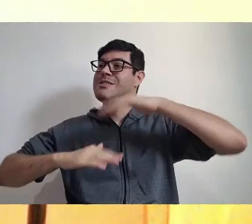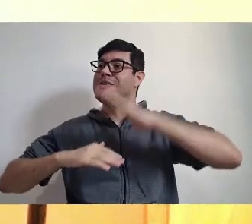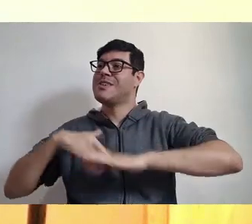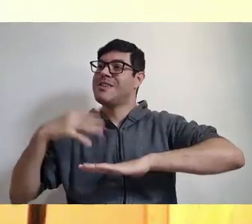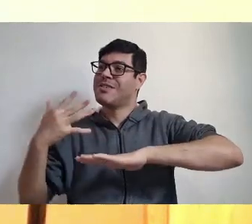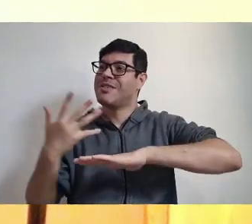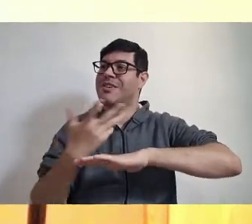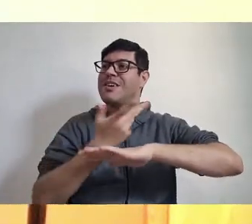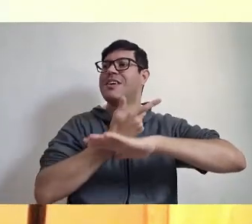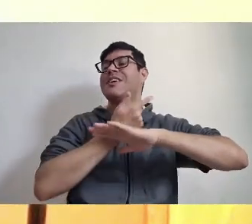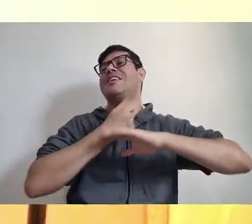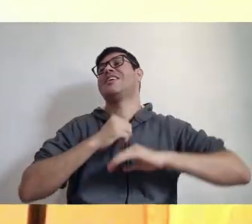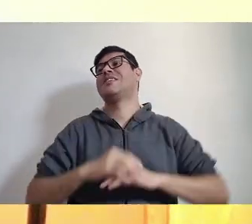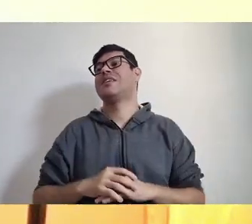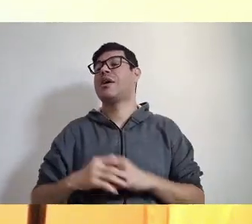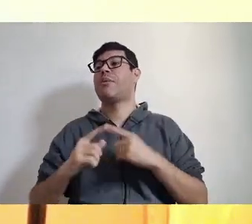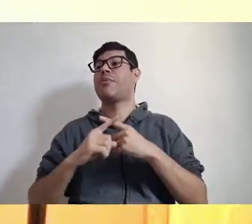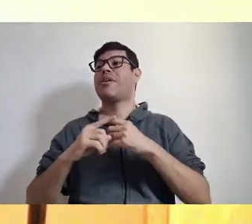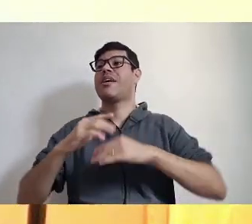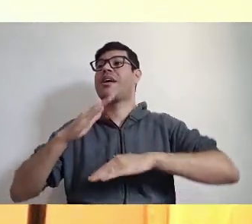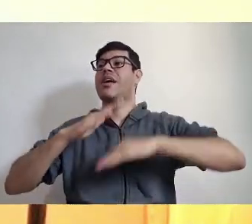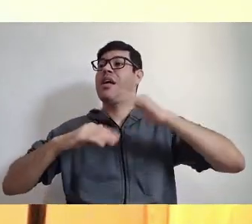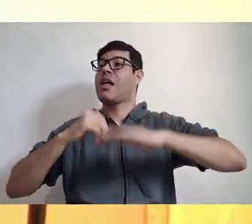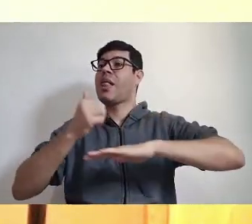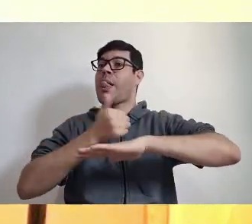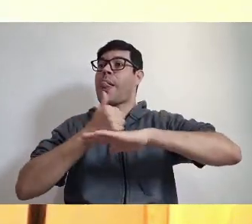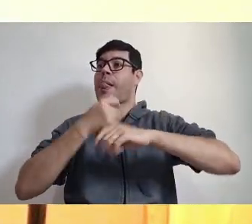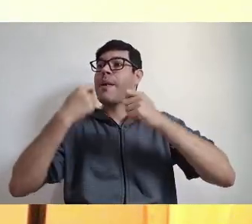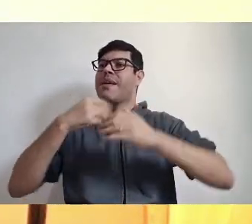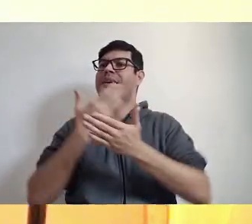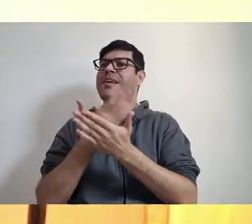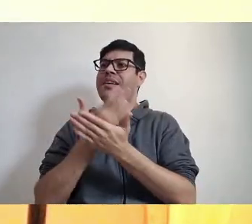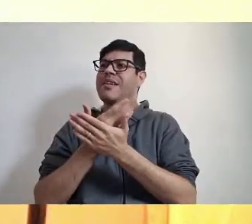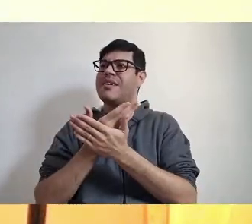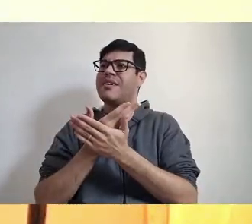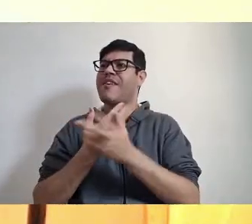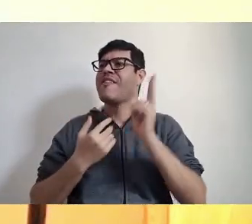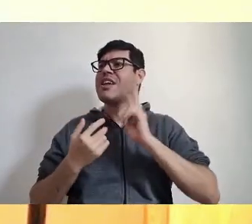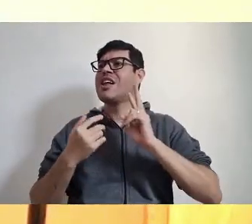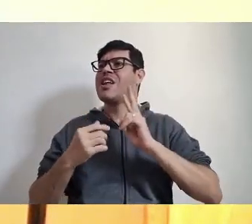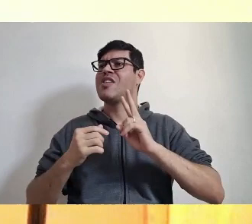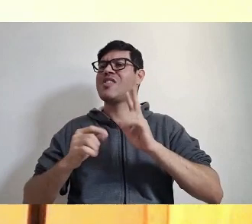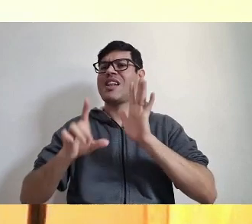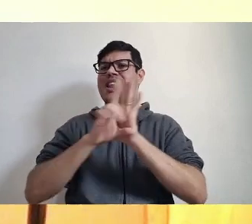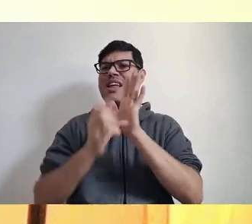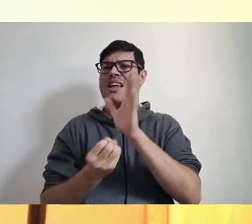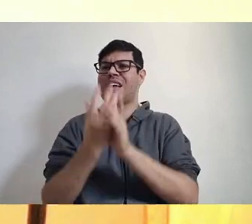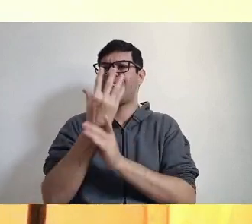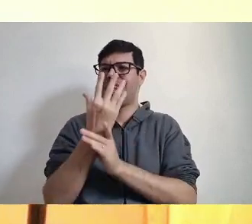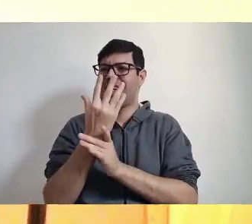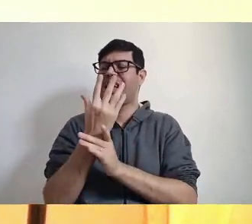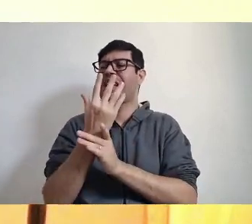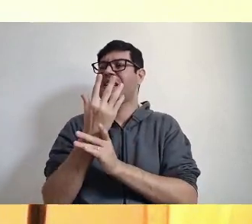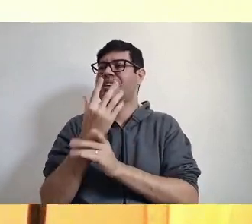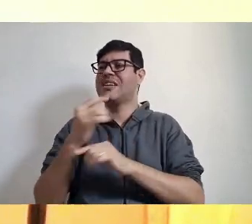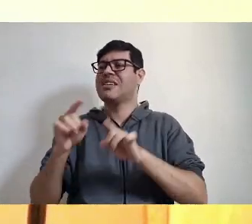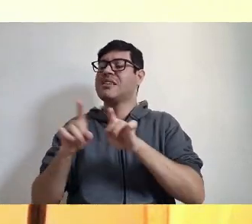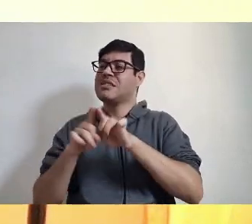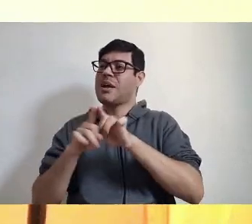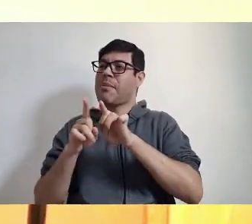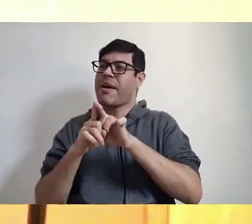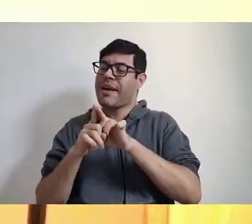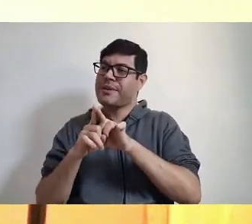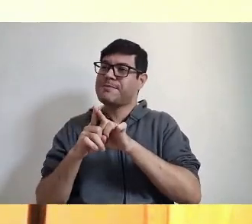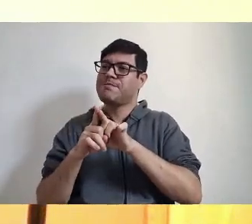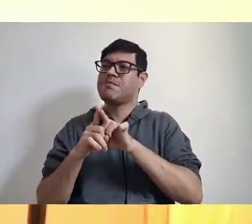fala, cada profissão, a pessoa estuda para fazer aquilo. Agora, vereador para fazer leis, para fazer as leis